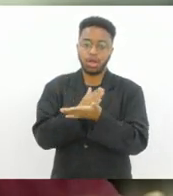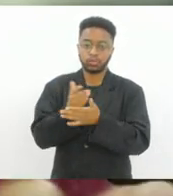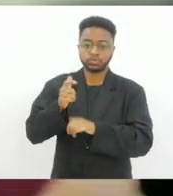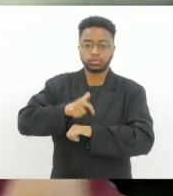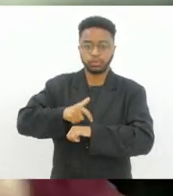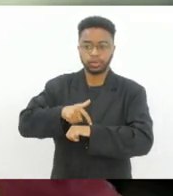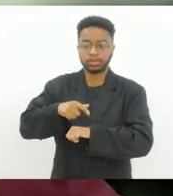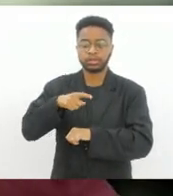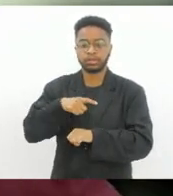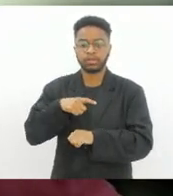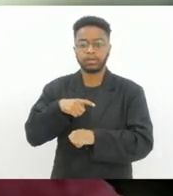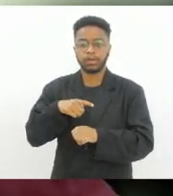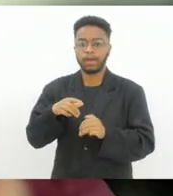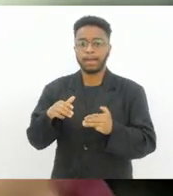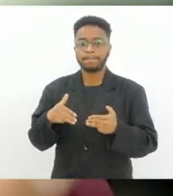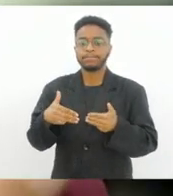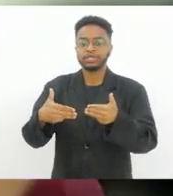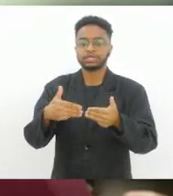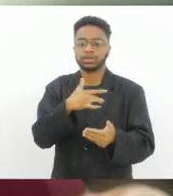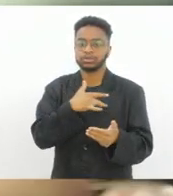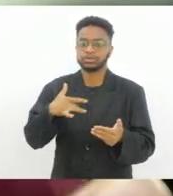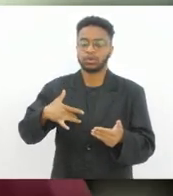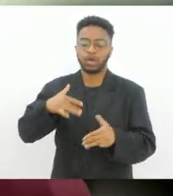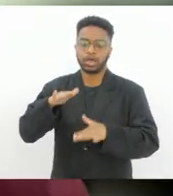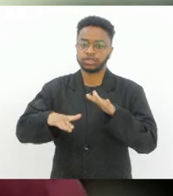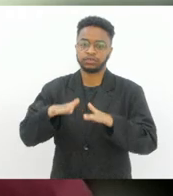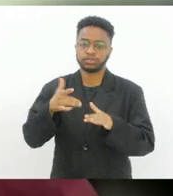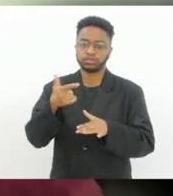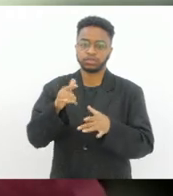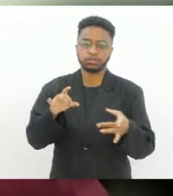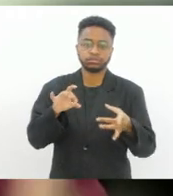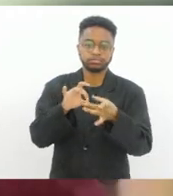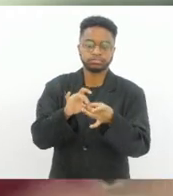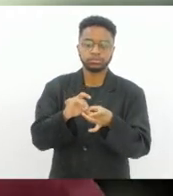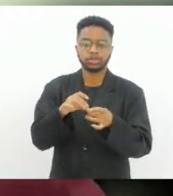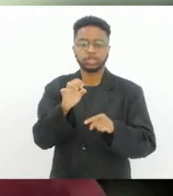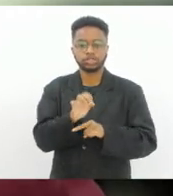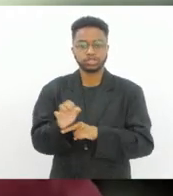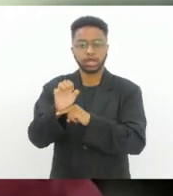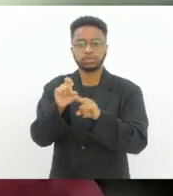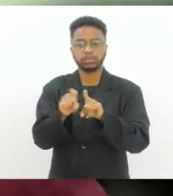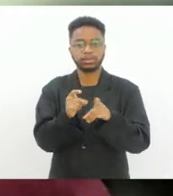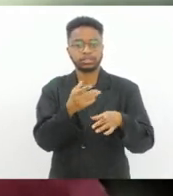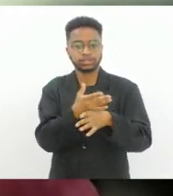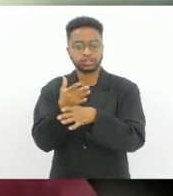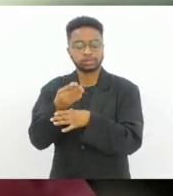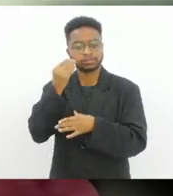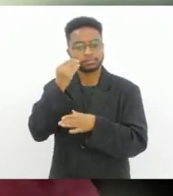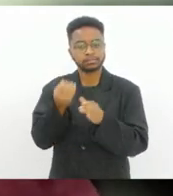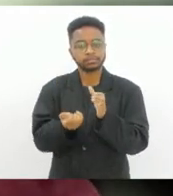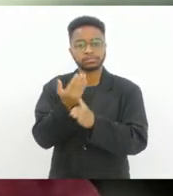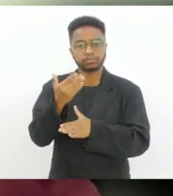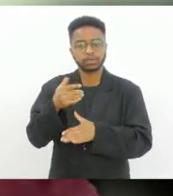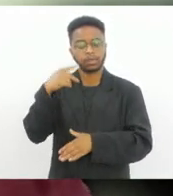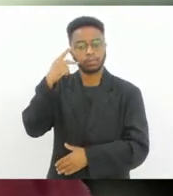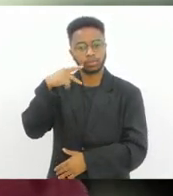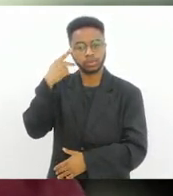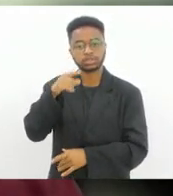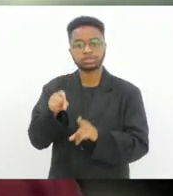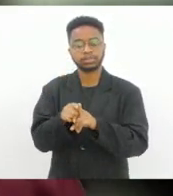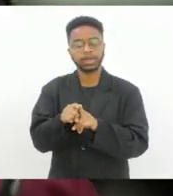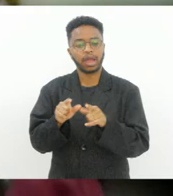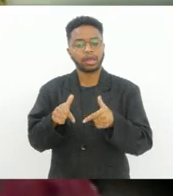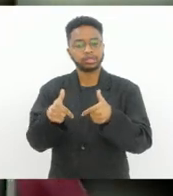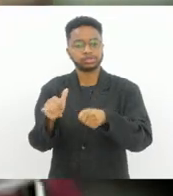da Saúde não teve presente junto a estados e municípios para apoiar a implementação das políticas, das ações estratégicas